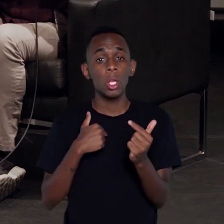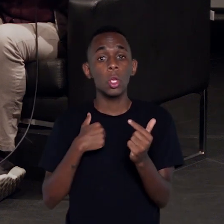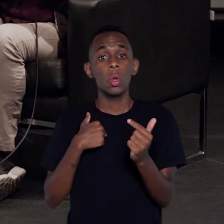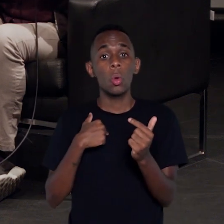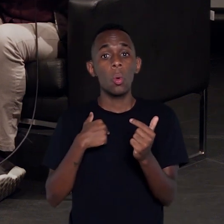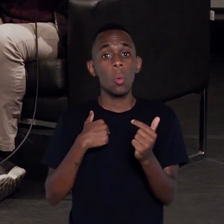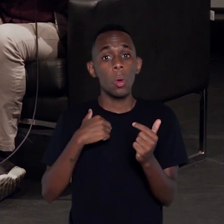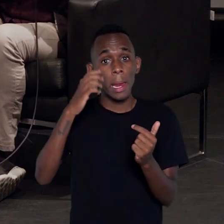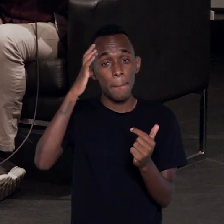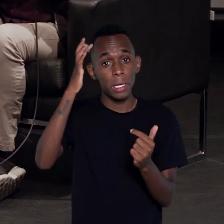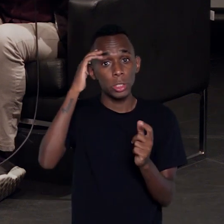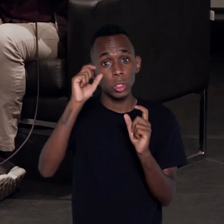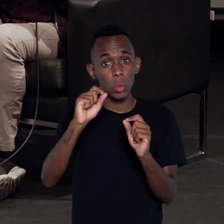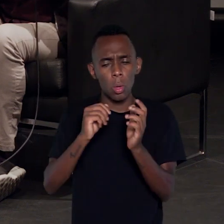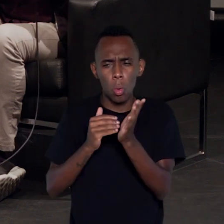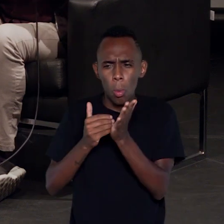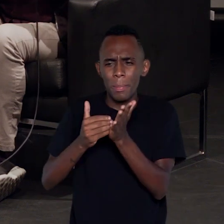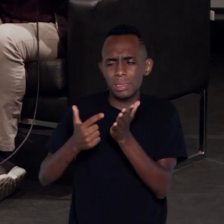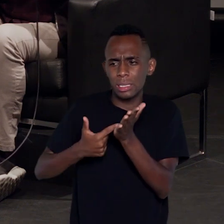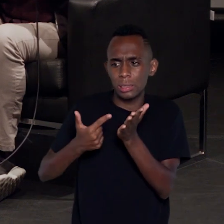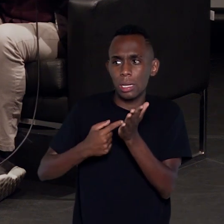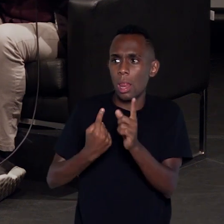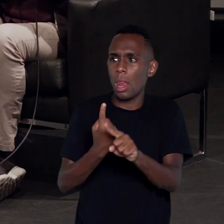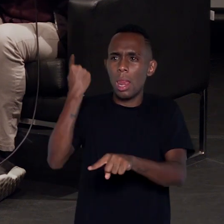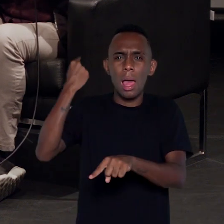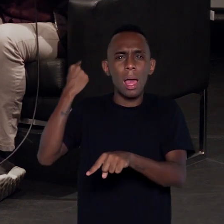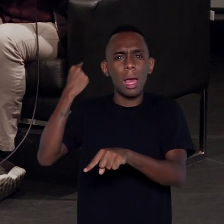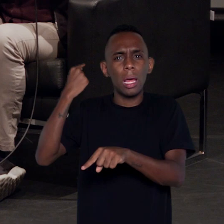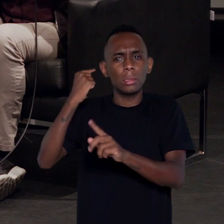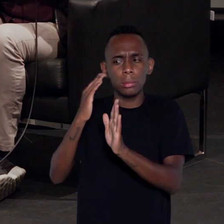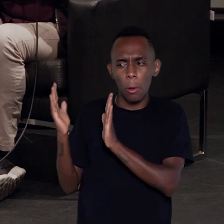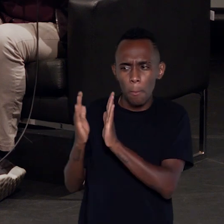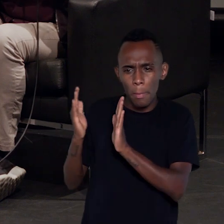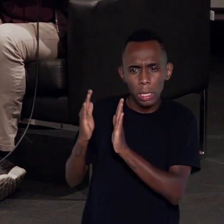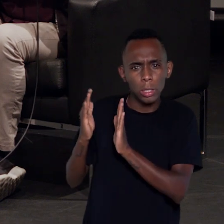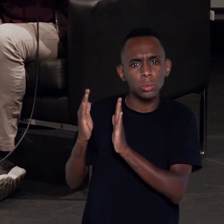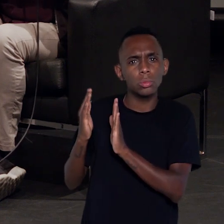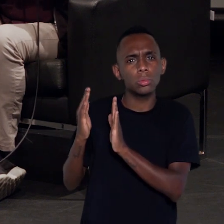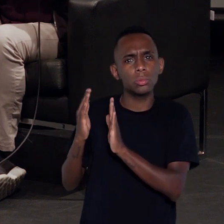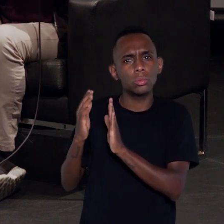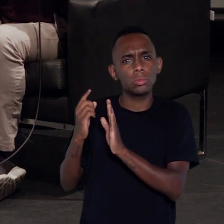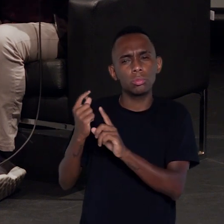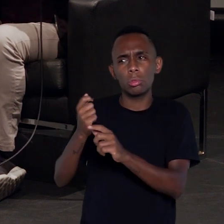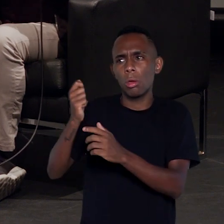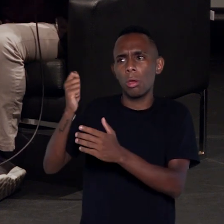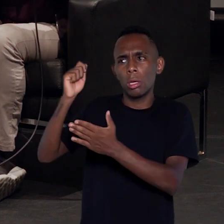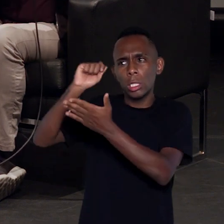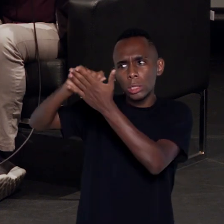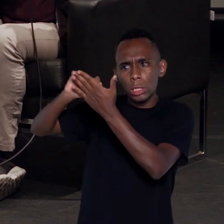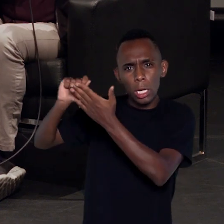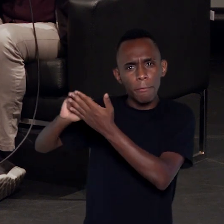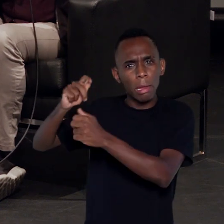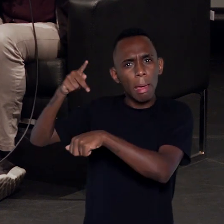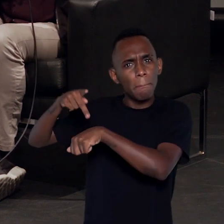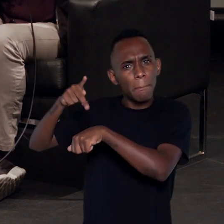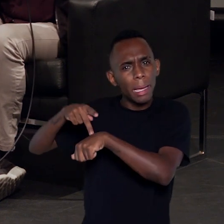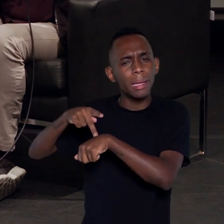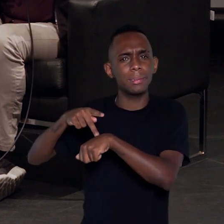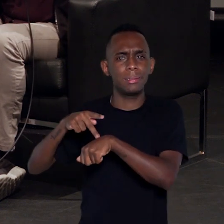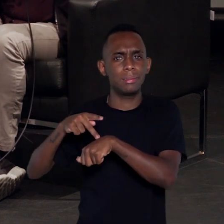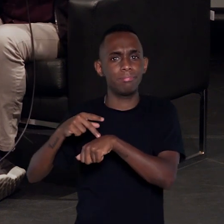pensar que o primórdio da literatura está lá nas cavernas, né? São as inscrições rupestres.